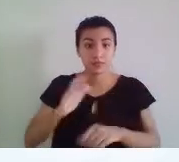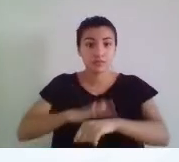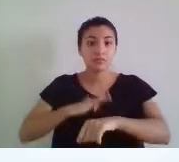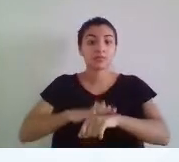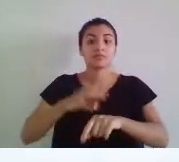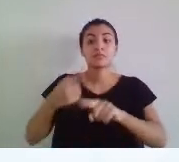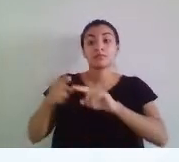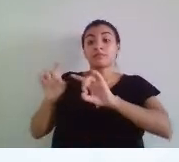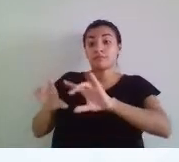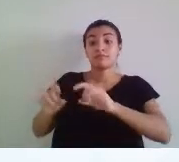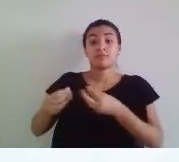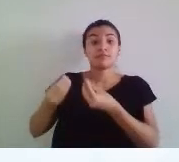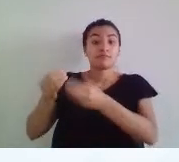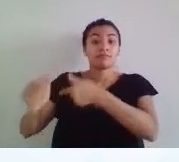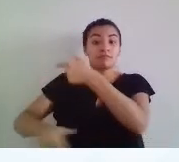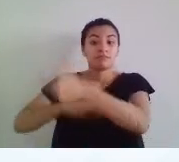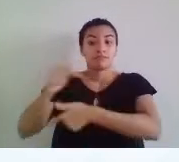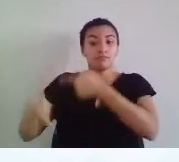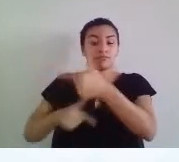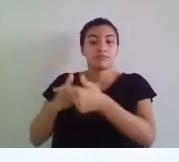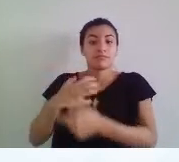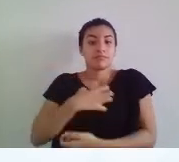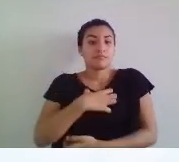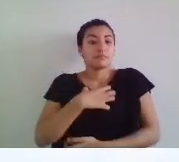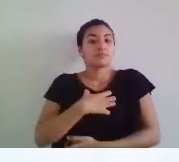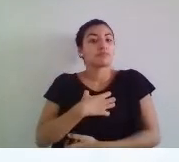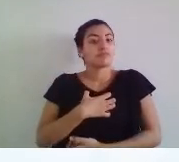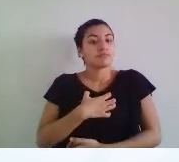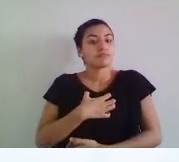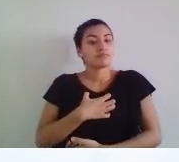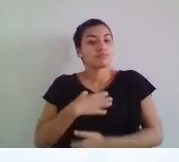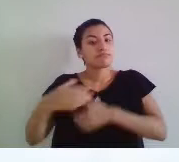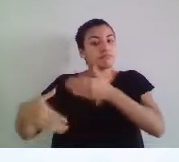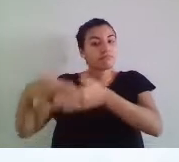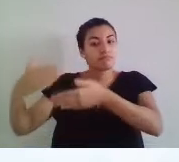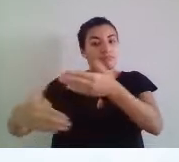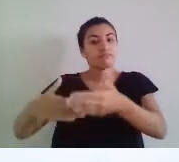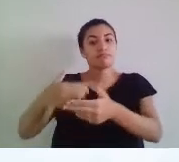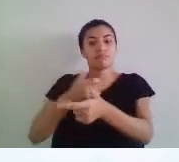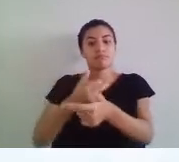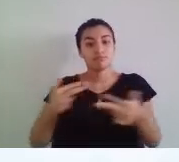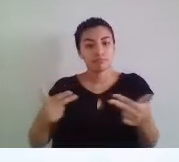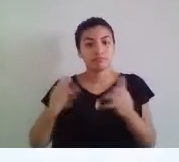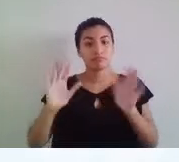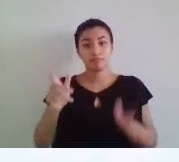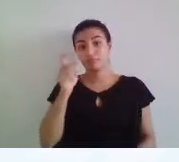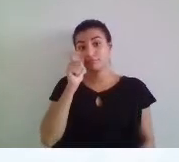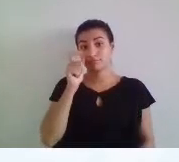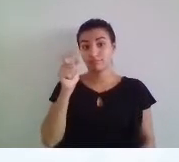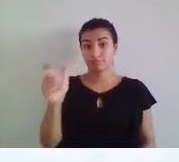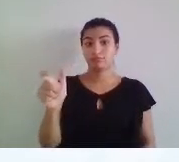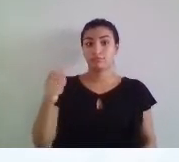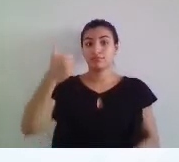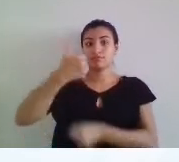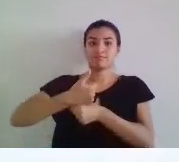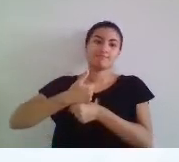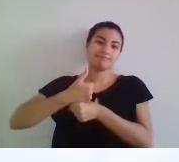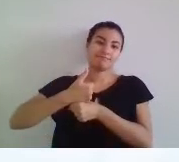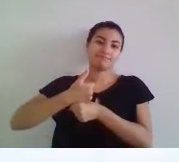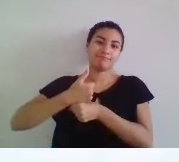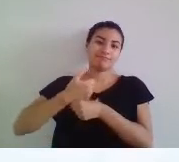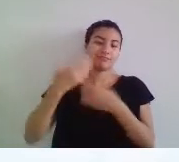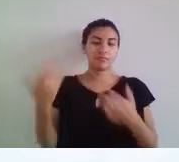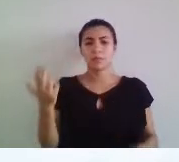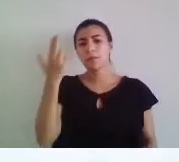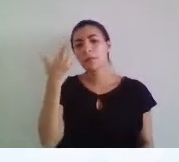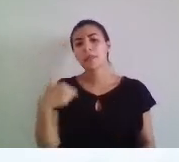vendi a minha força de trabalho, que colocar a minha energia vital no desenvolvimento das atividades que são de interesse do patrão. Então,